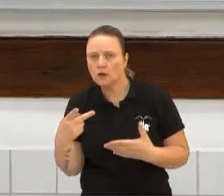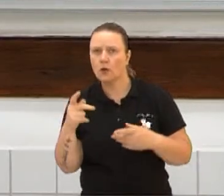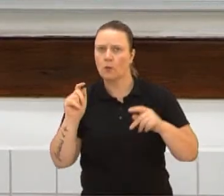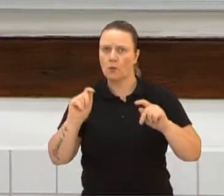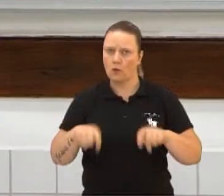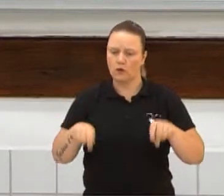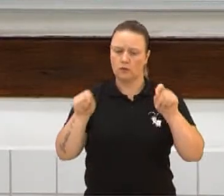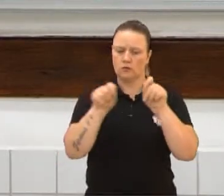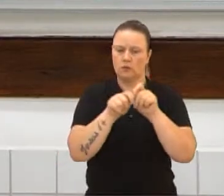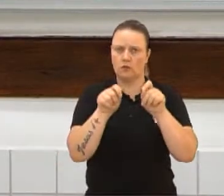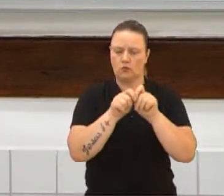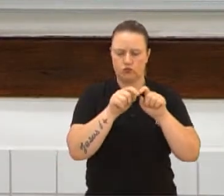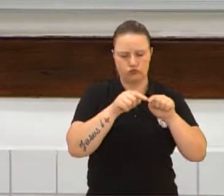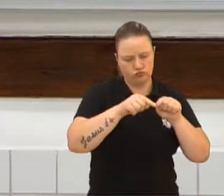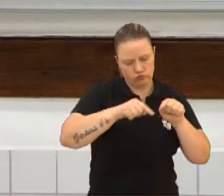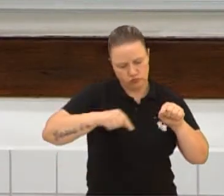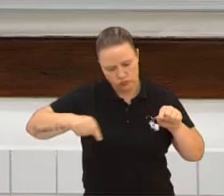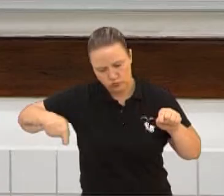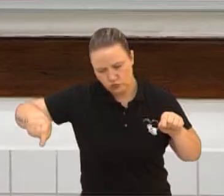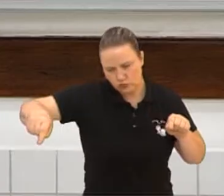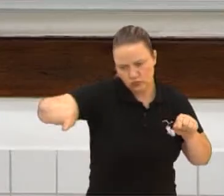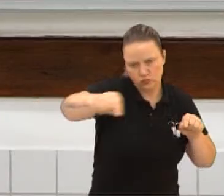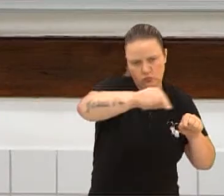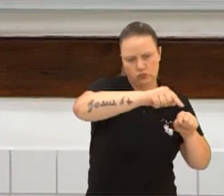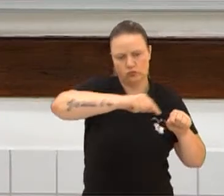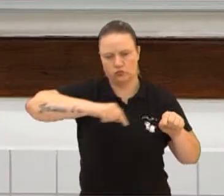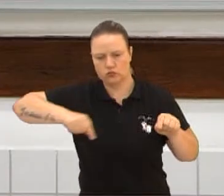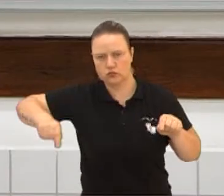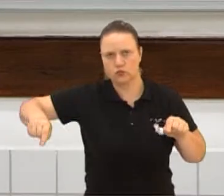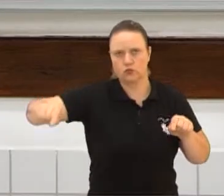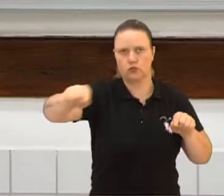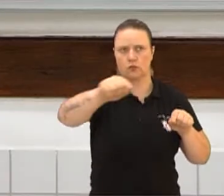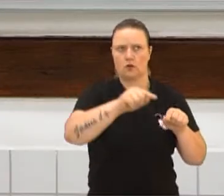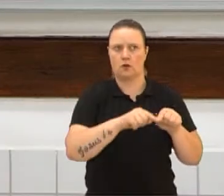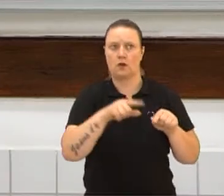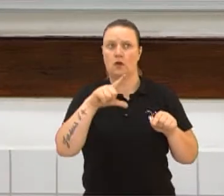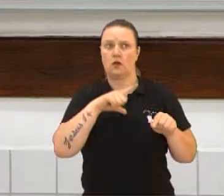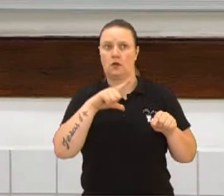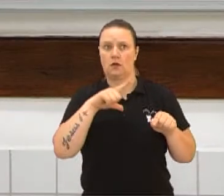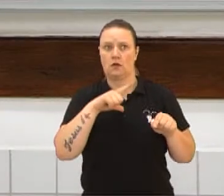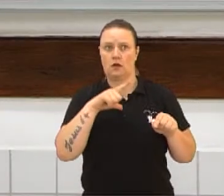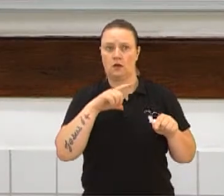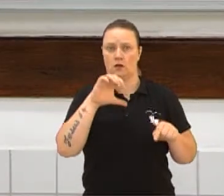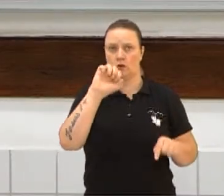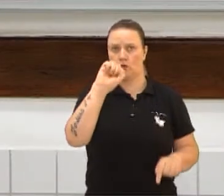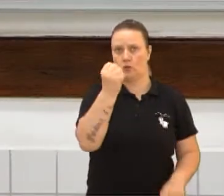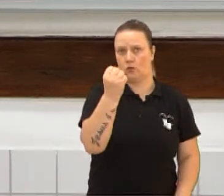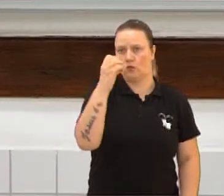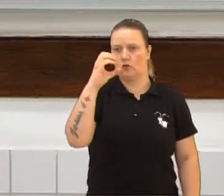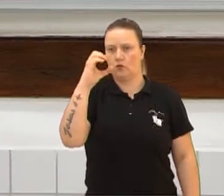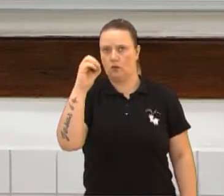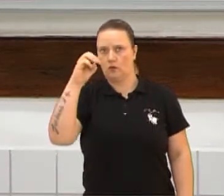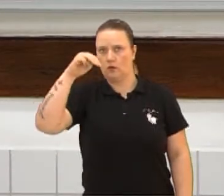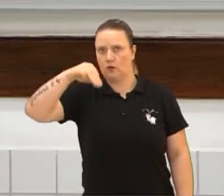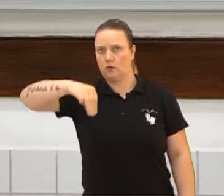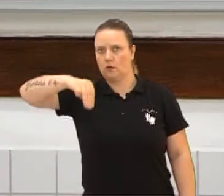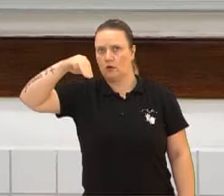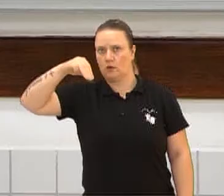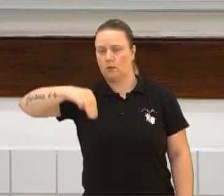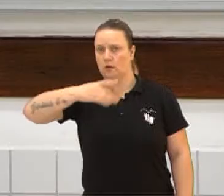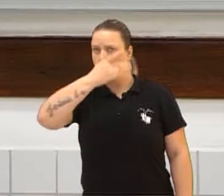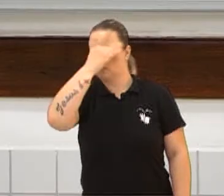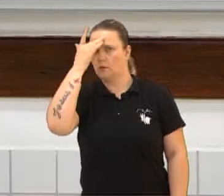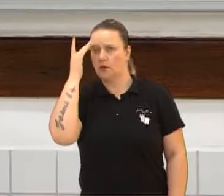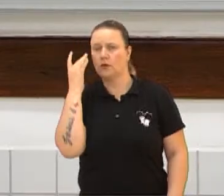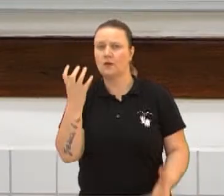faz uma pista de atletismo, imagina essa pista e que ele tem esse diâmetro de 80 e que esse corredor ele quer